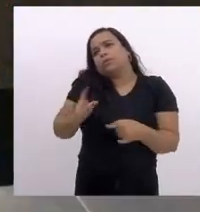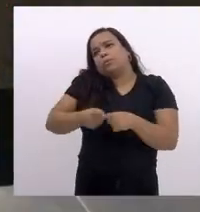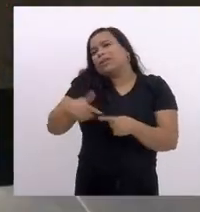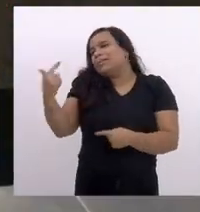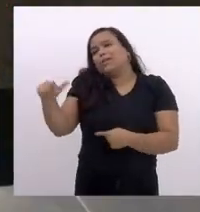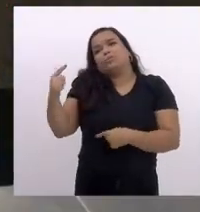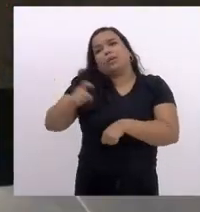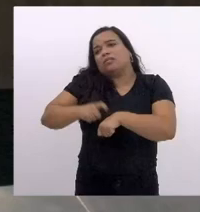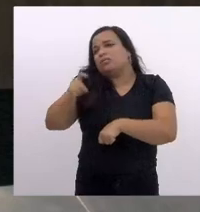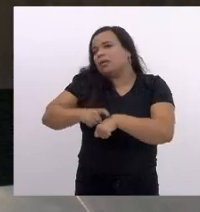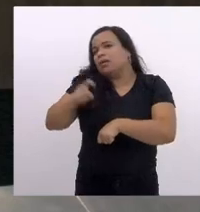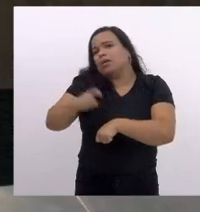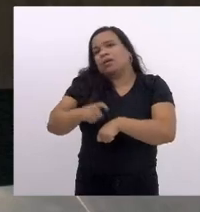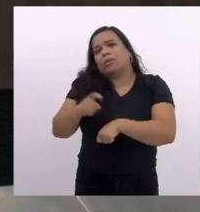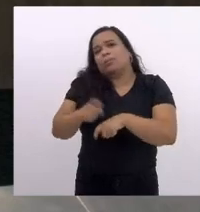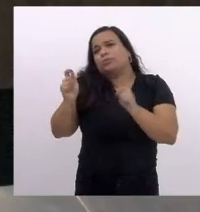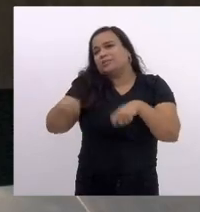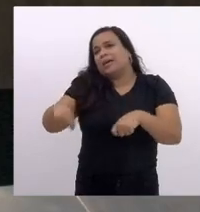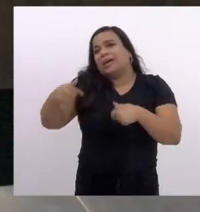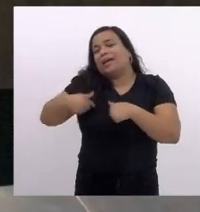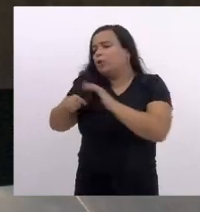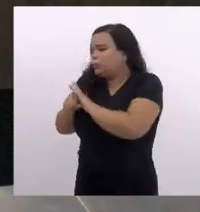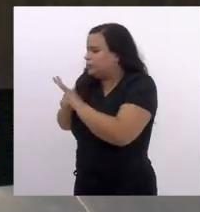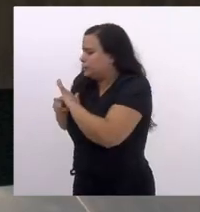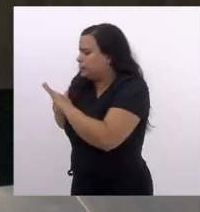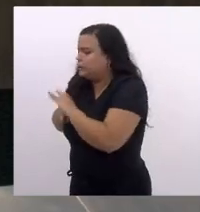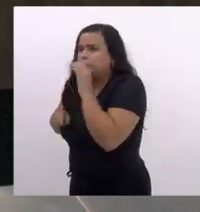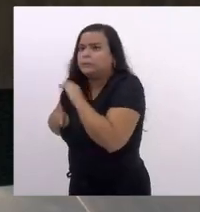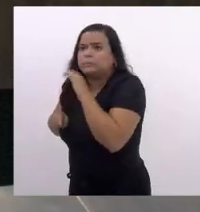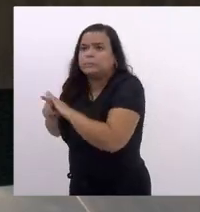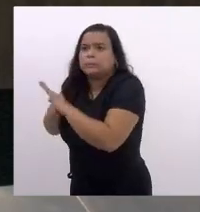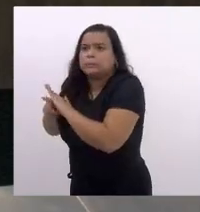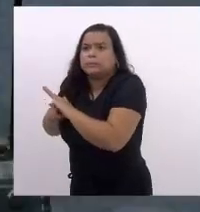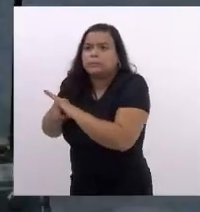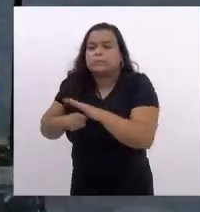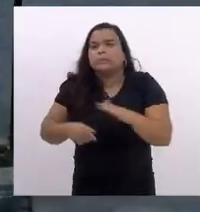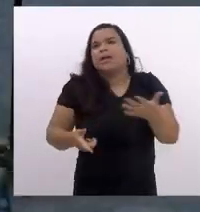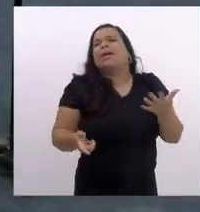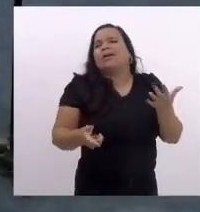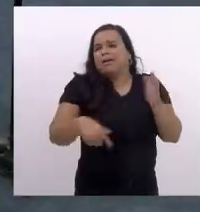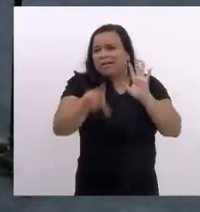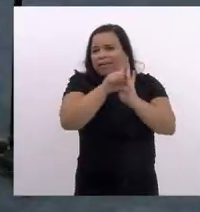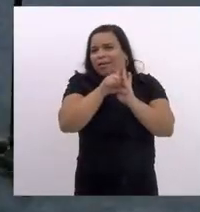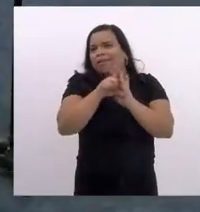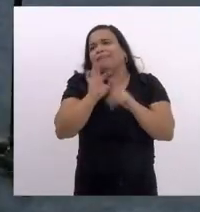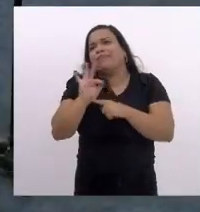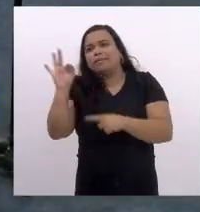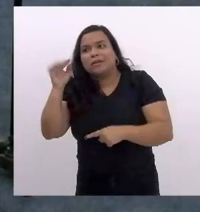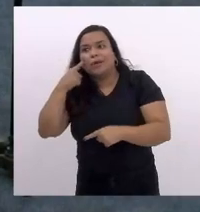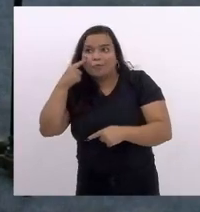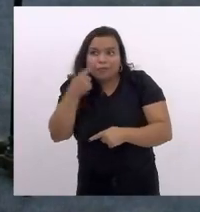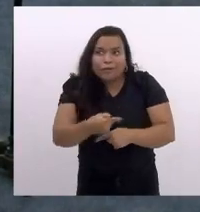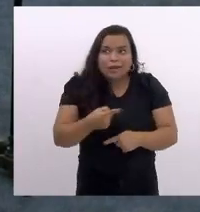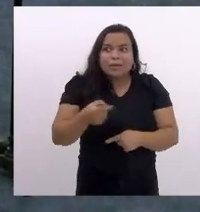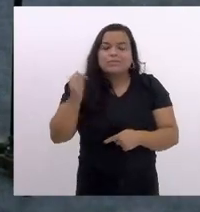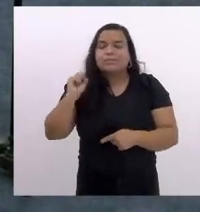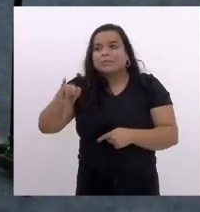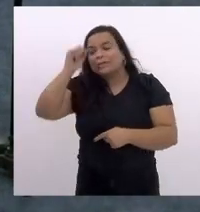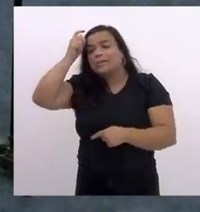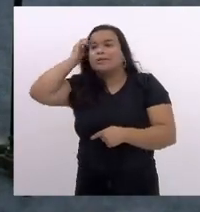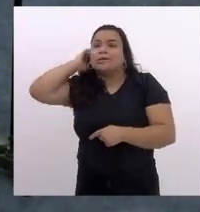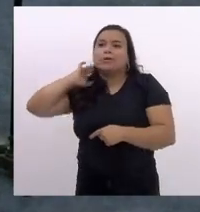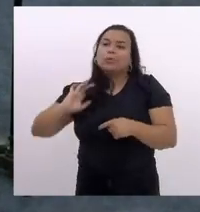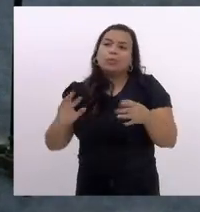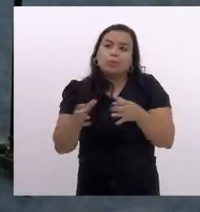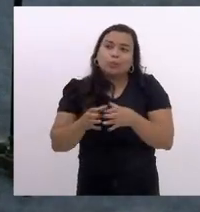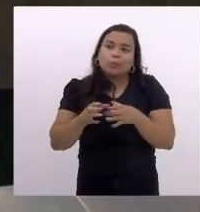tempo hábil de eu pesquisar a legislação federal para verificar se o conceito de emergência